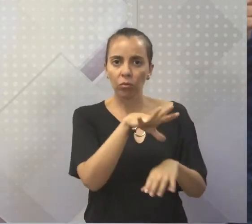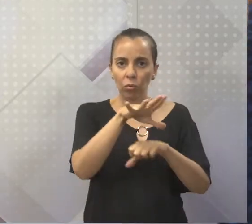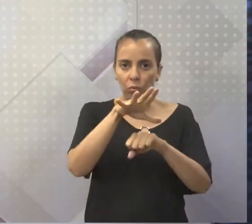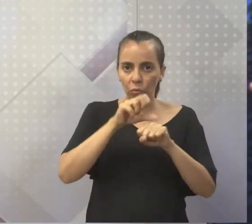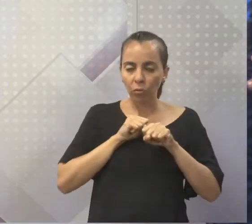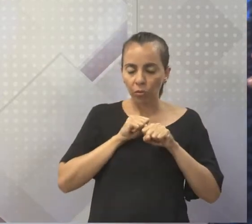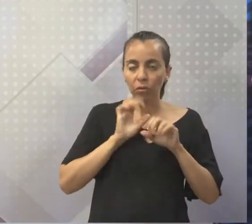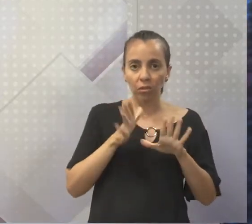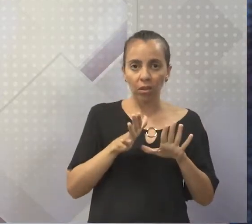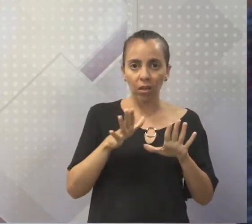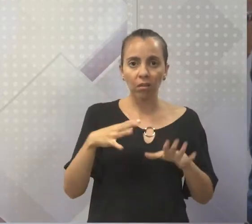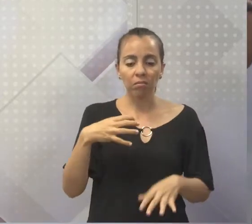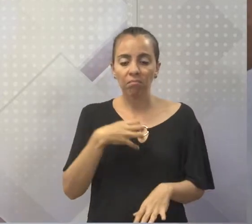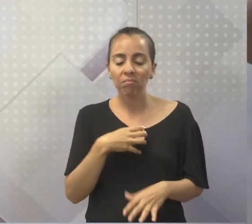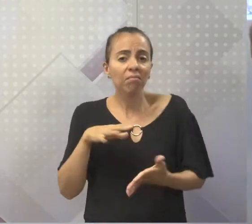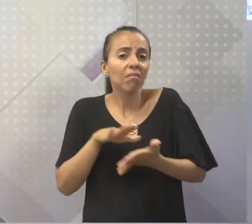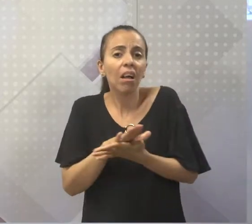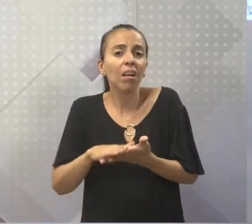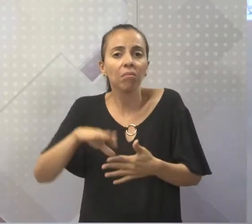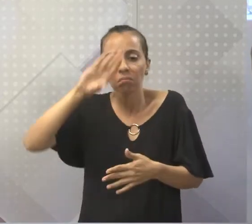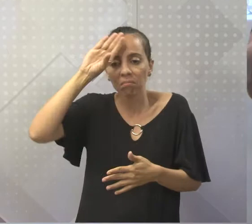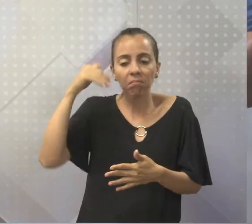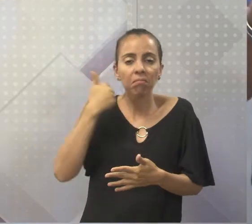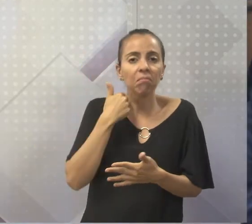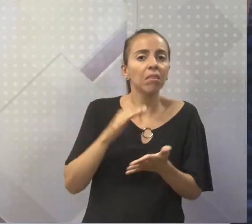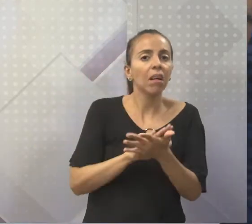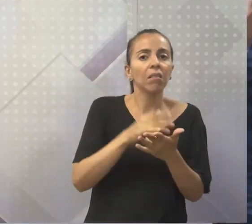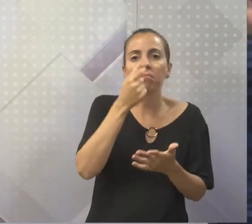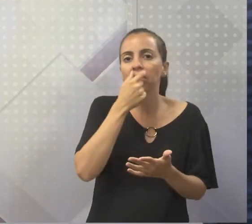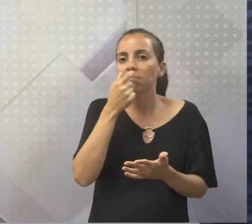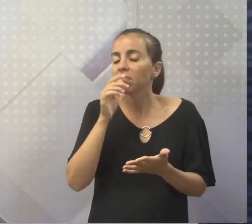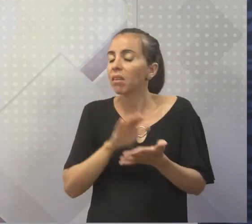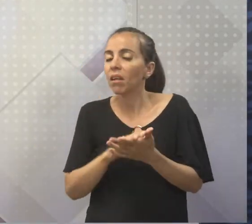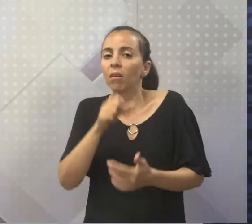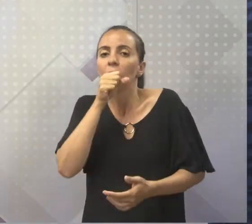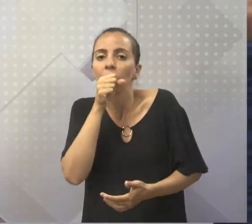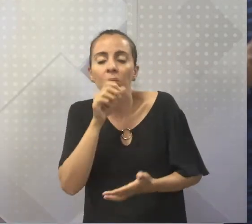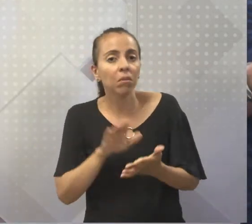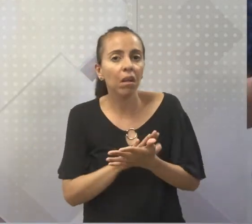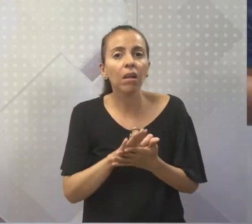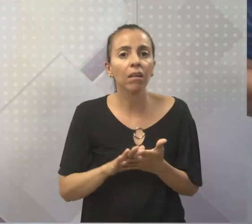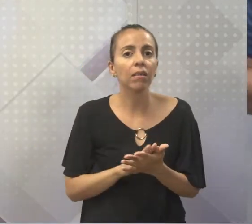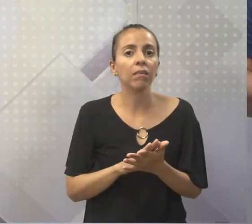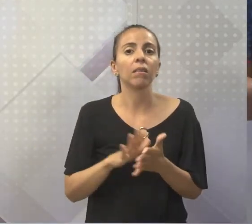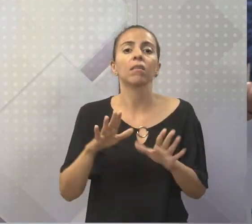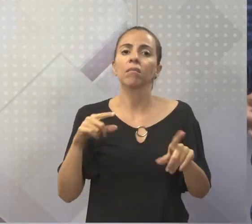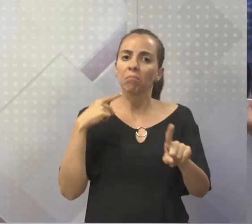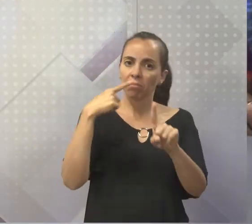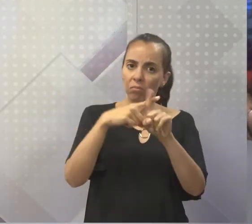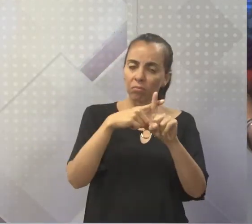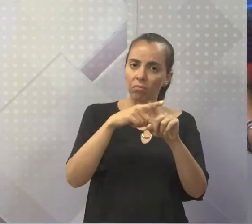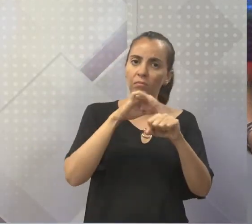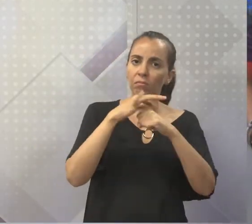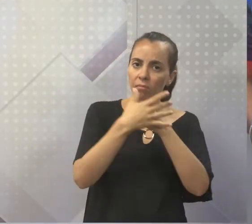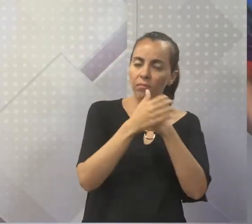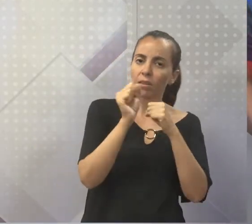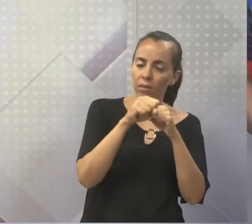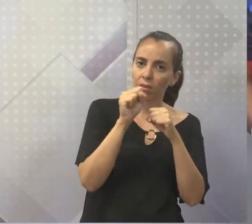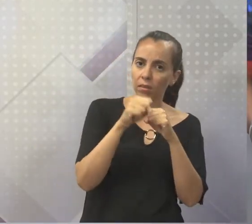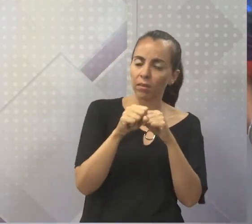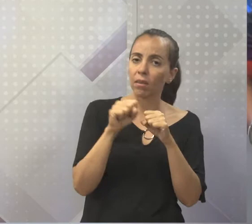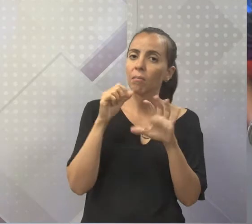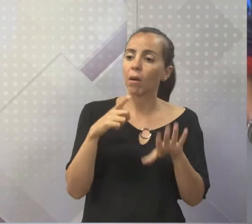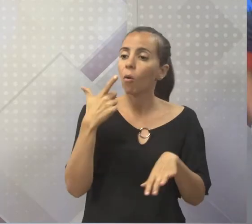viral deve ser baixa mas se deu positivo é necessário que a gente tem esse cuidado podem outras